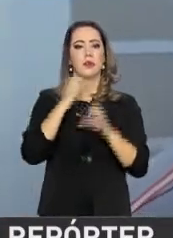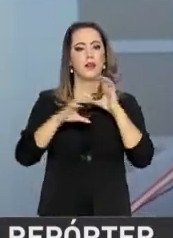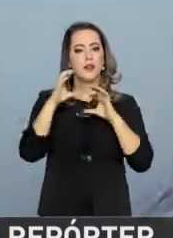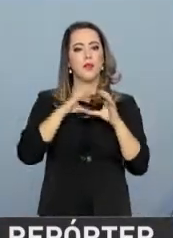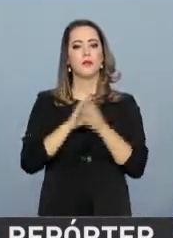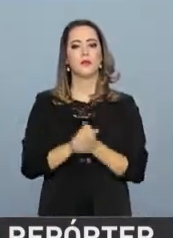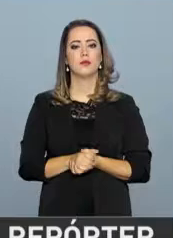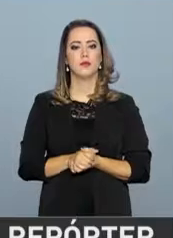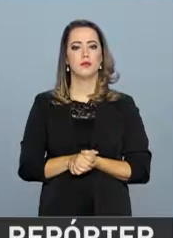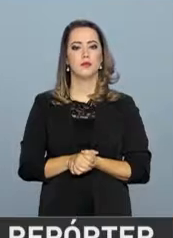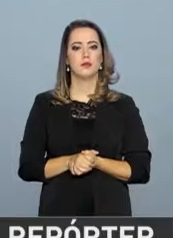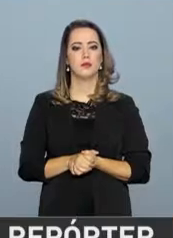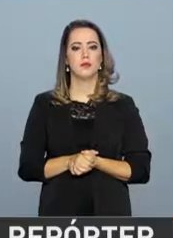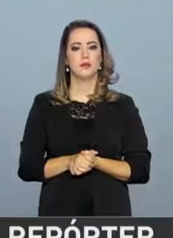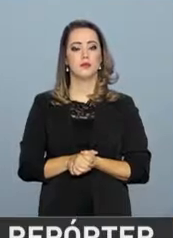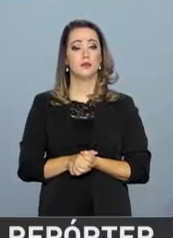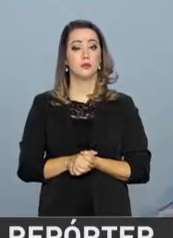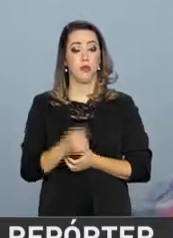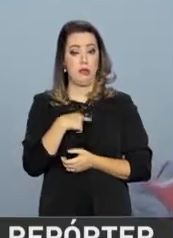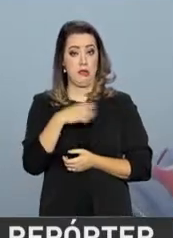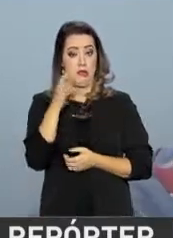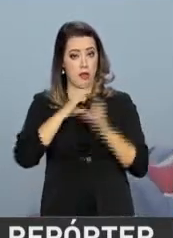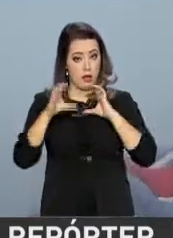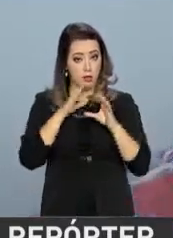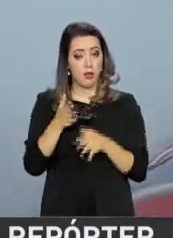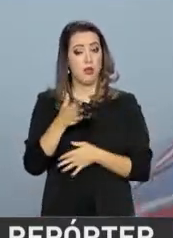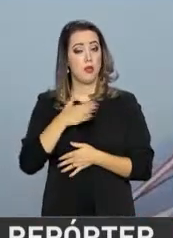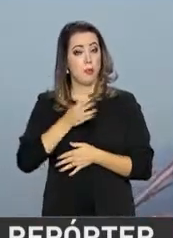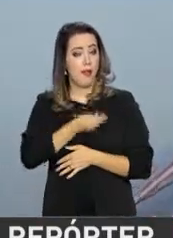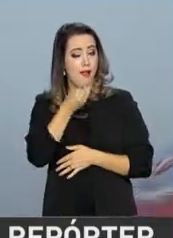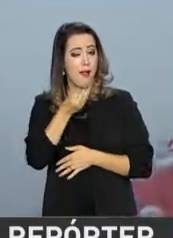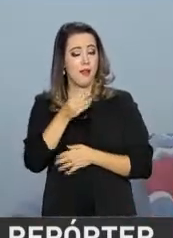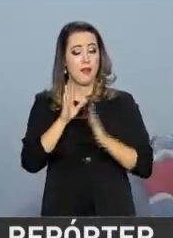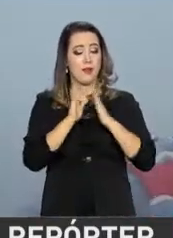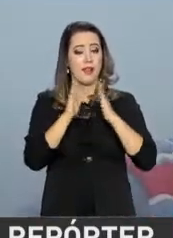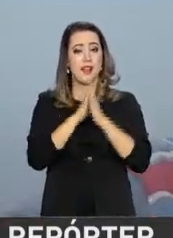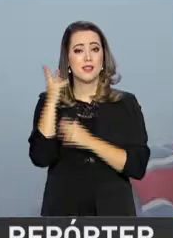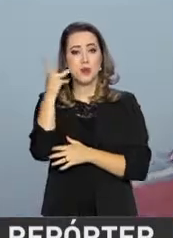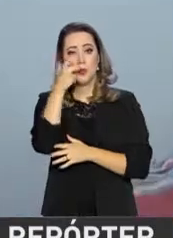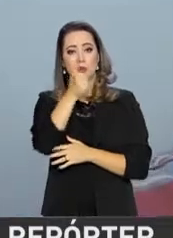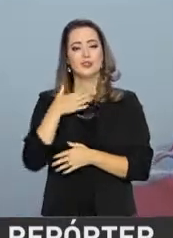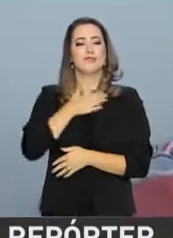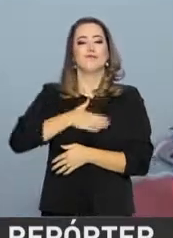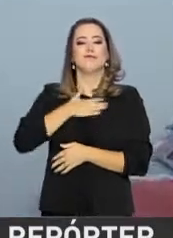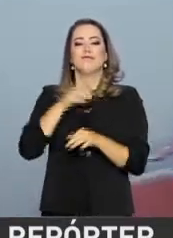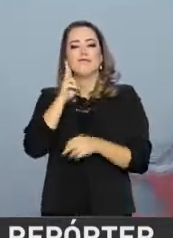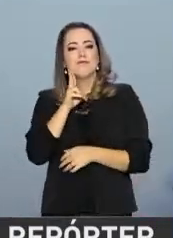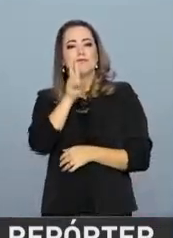música minha câncer tomou nito que dá gosto a gente vê